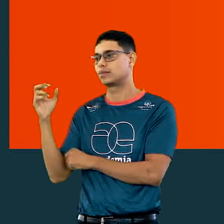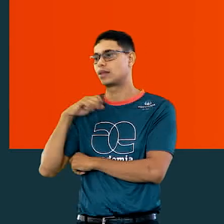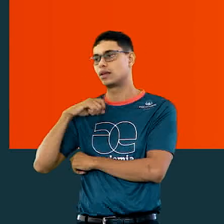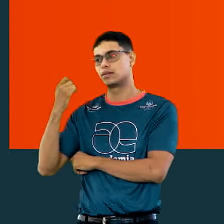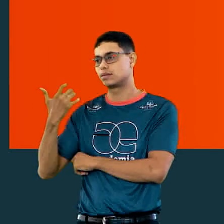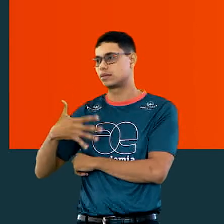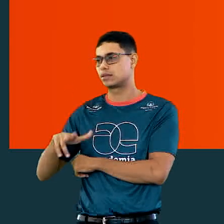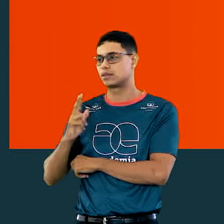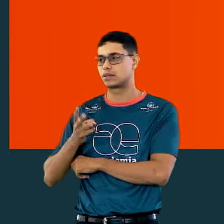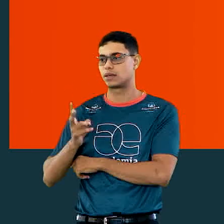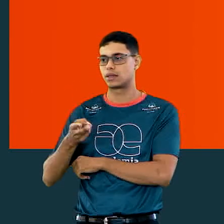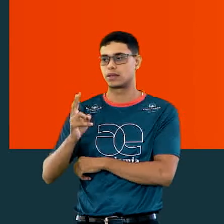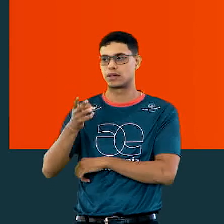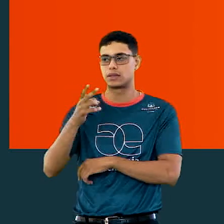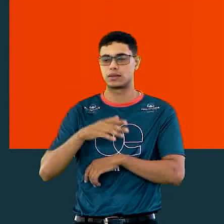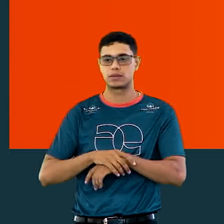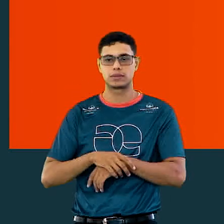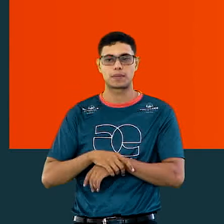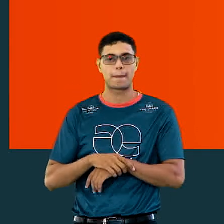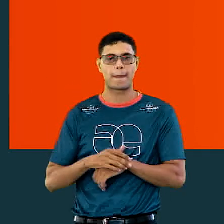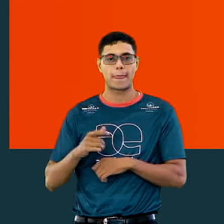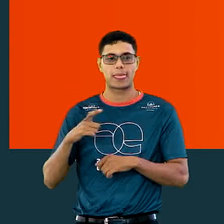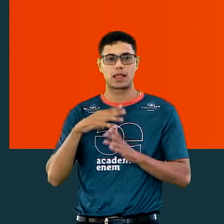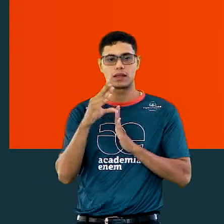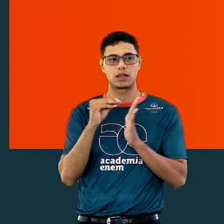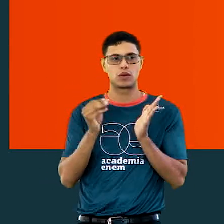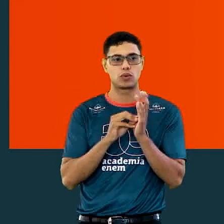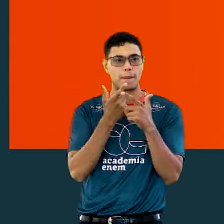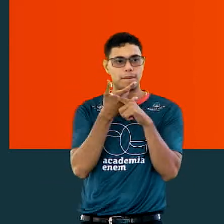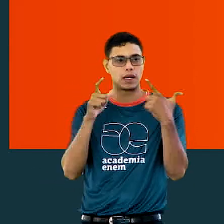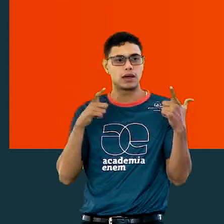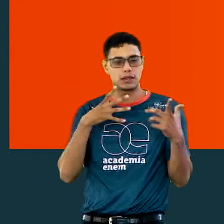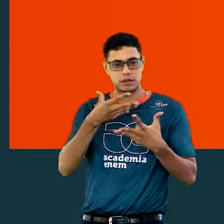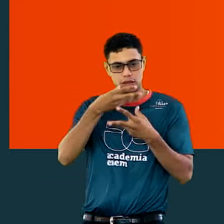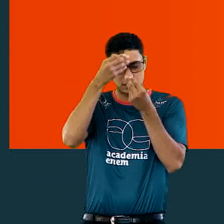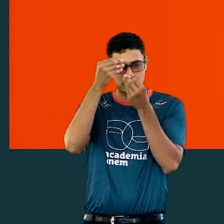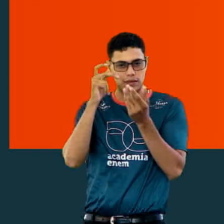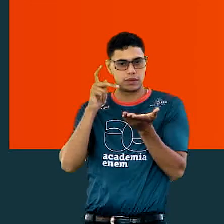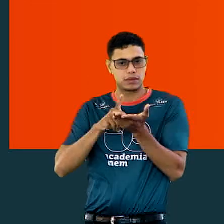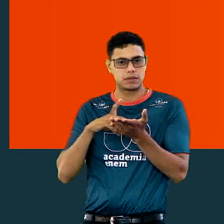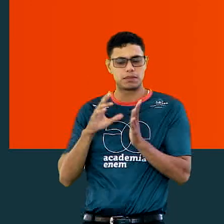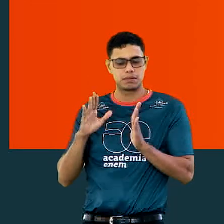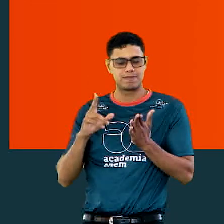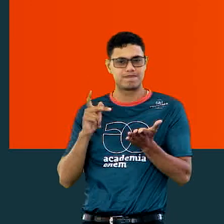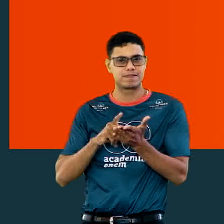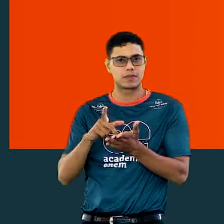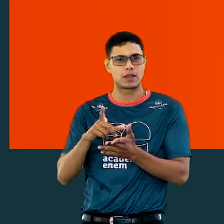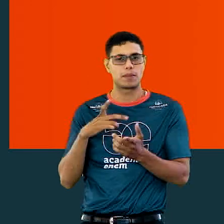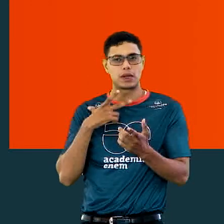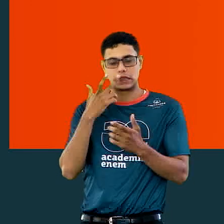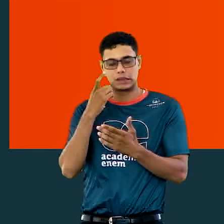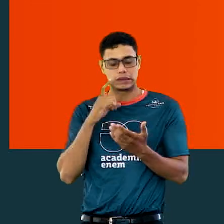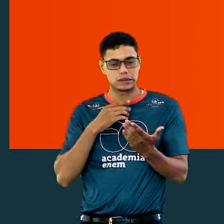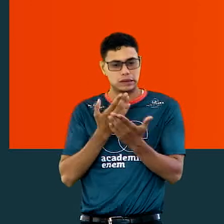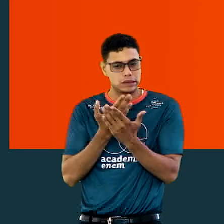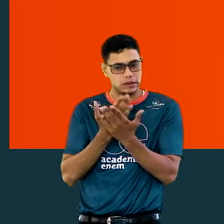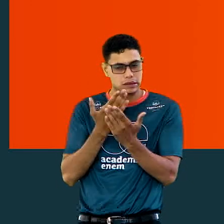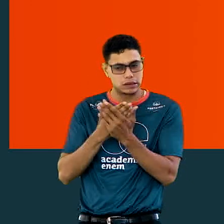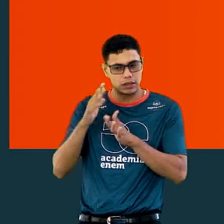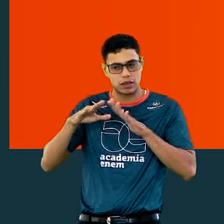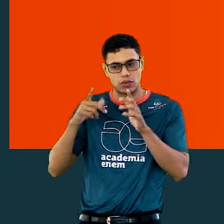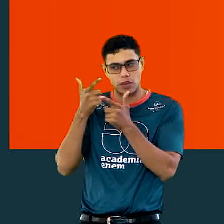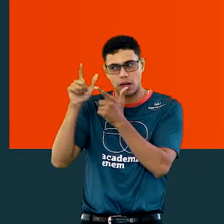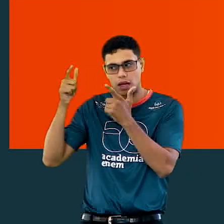gente precisa saber o máximo de conteúdos possíveis. Sim, mas por que eu não vou, certo, me dedicar mais àqueles que